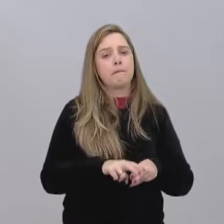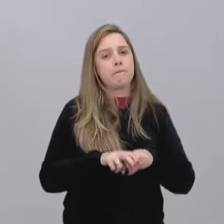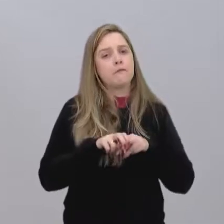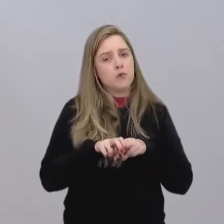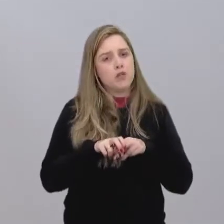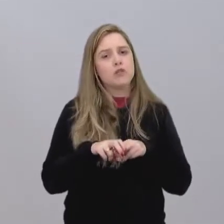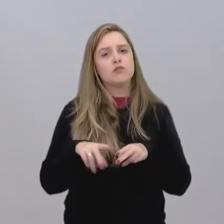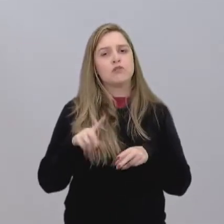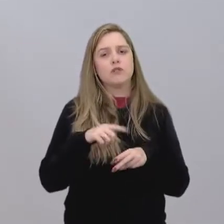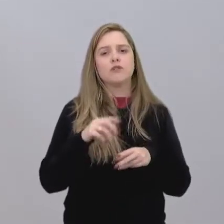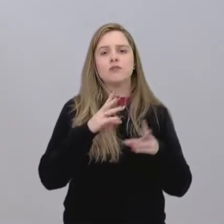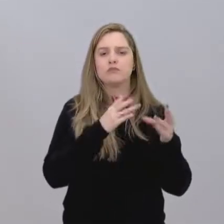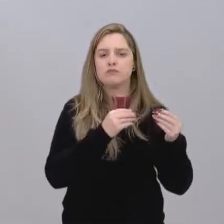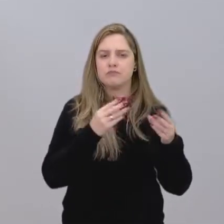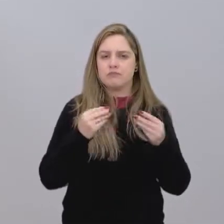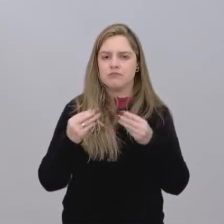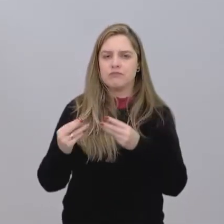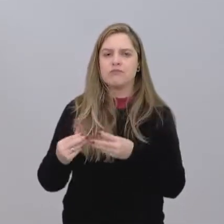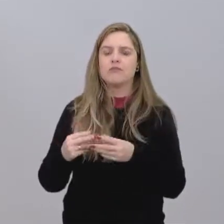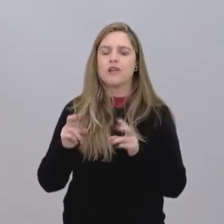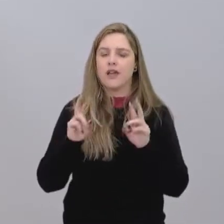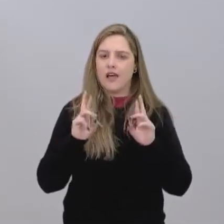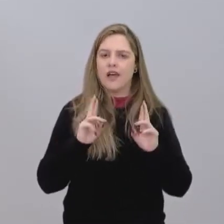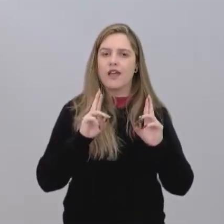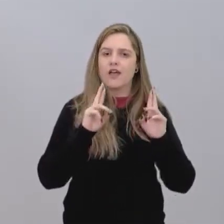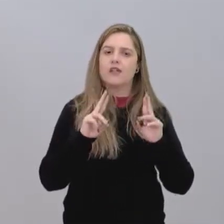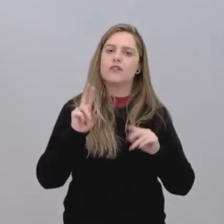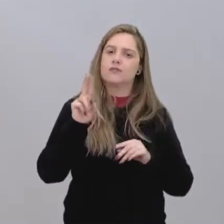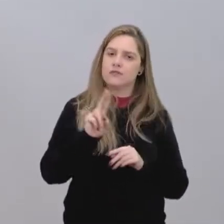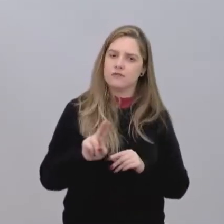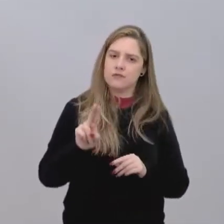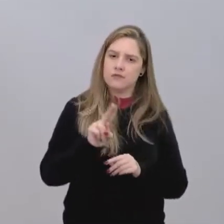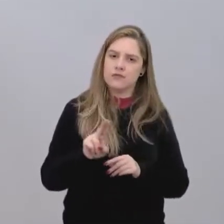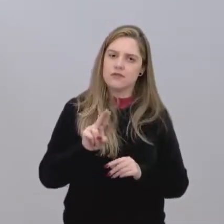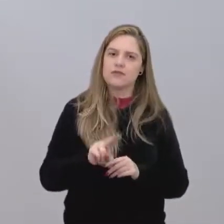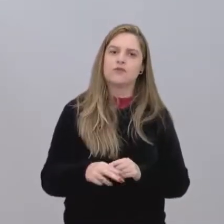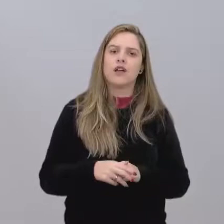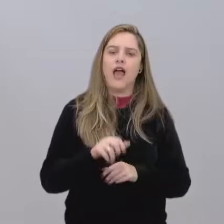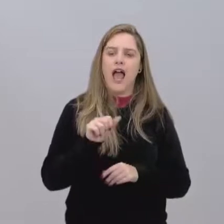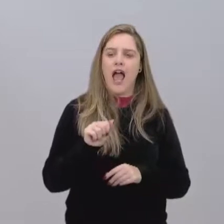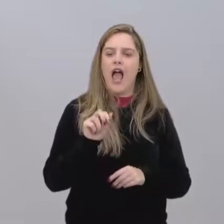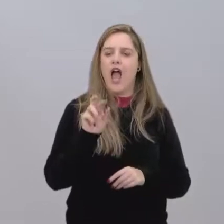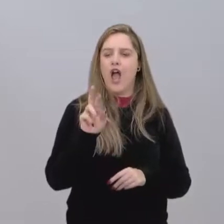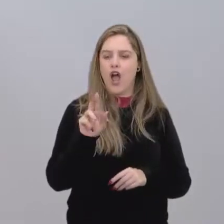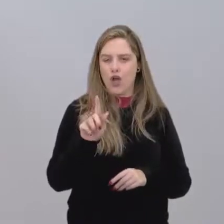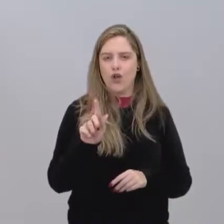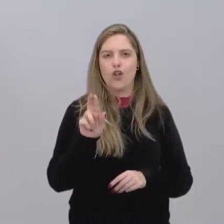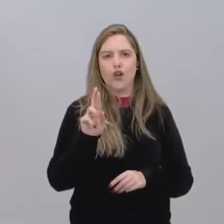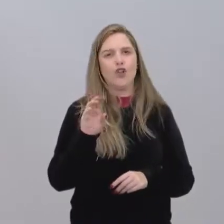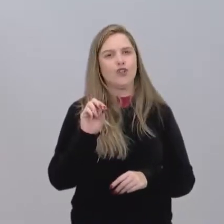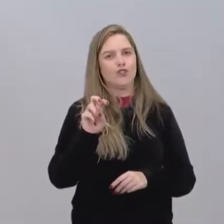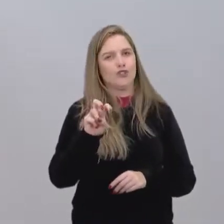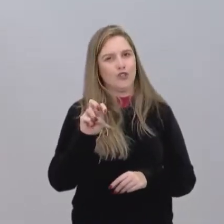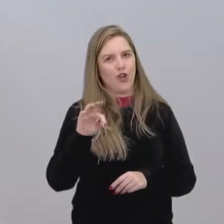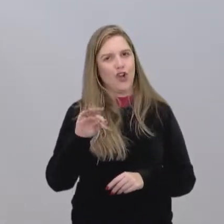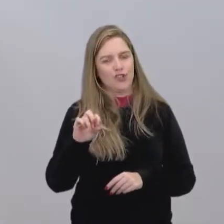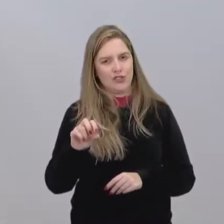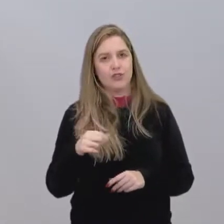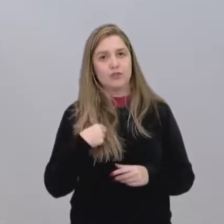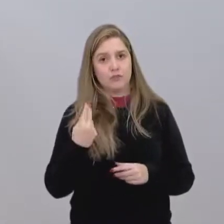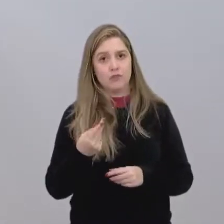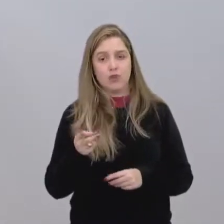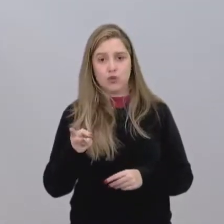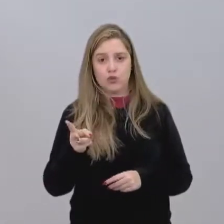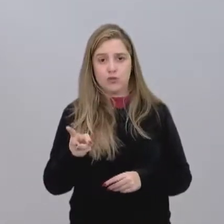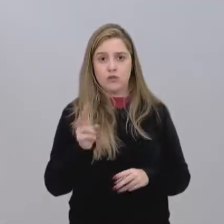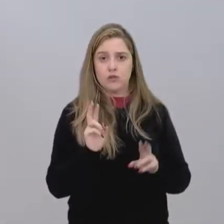né, muitas ressalvas a respeito aí do uso dos agrotóxicos. E aí, né, continuando então a